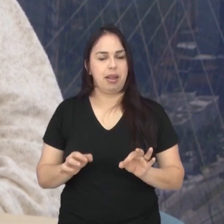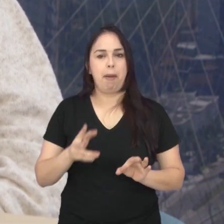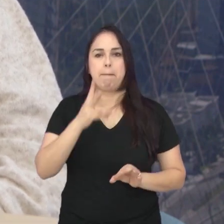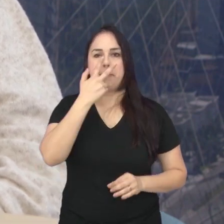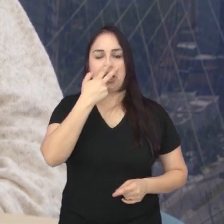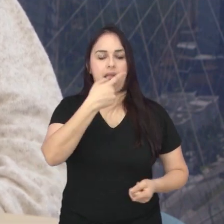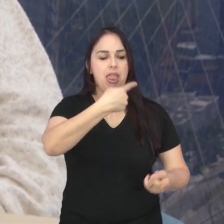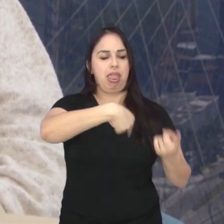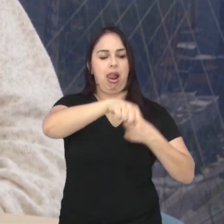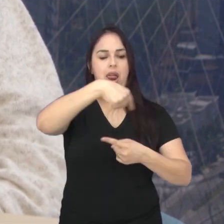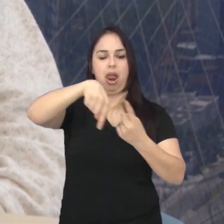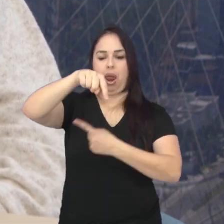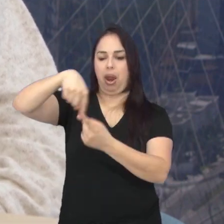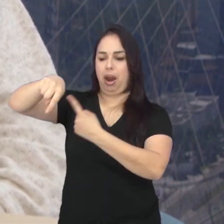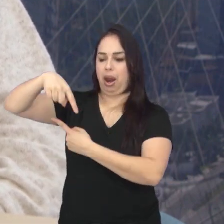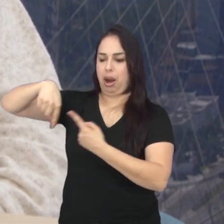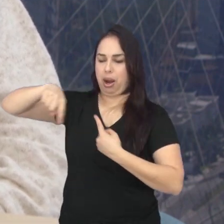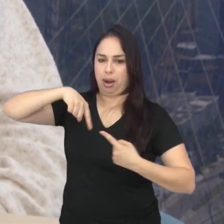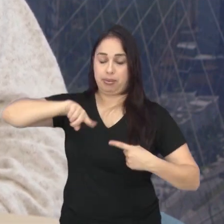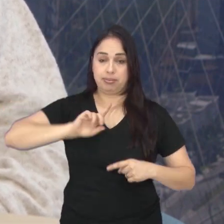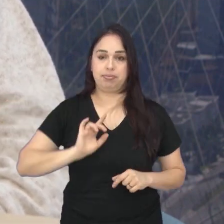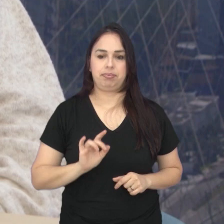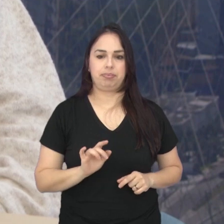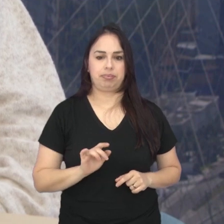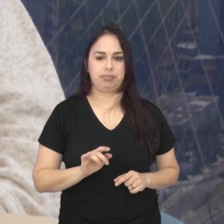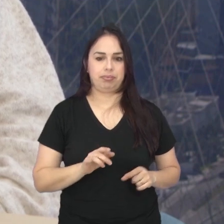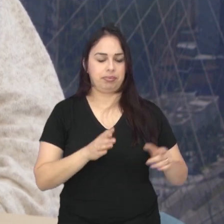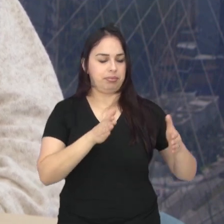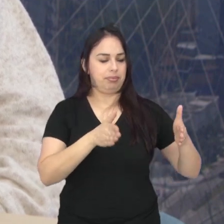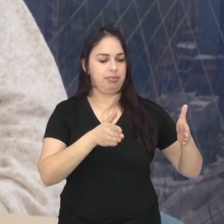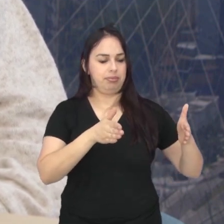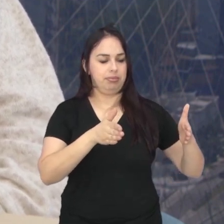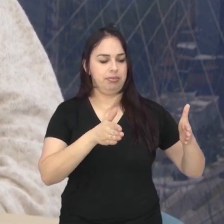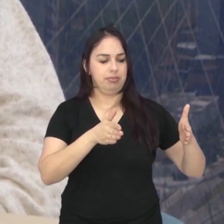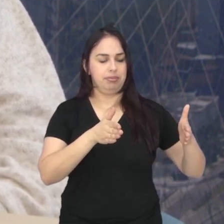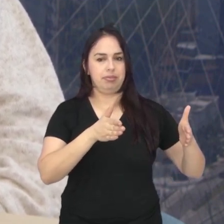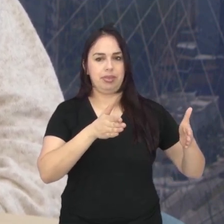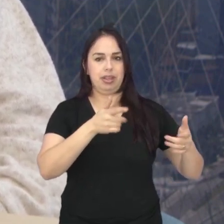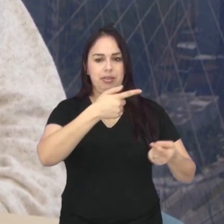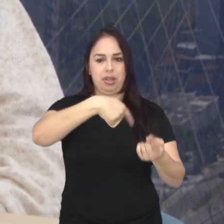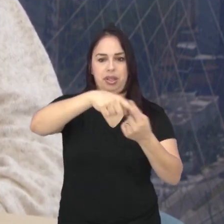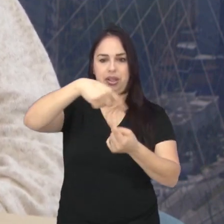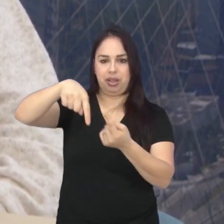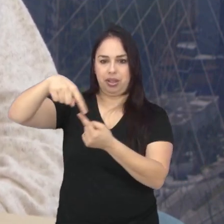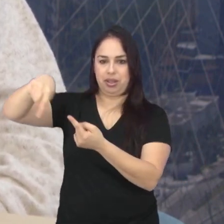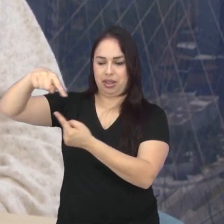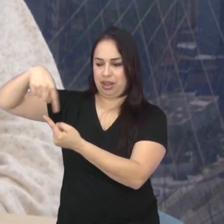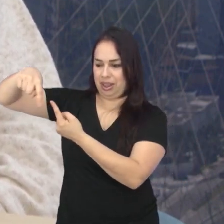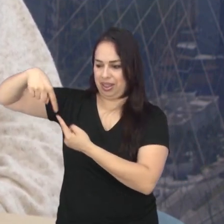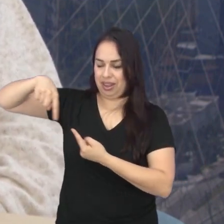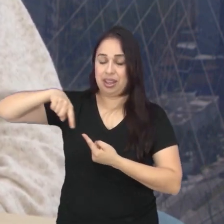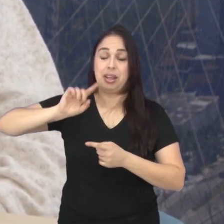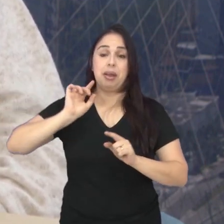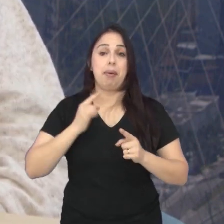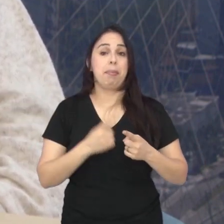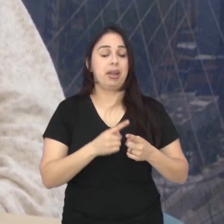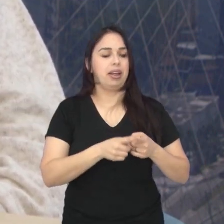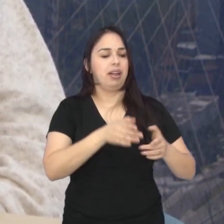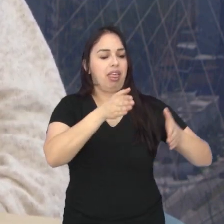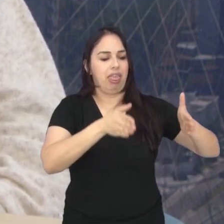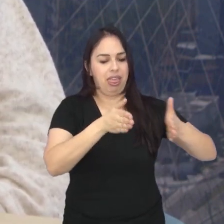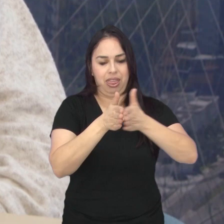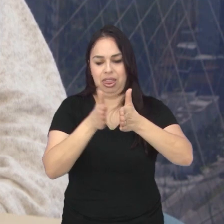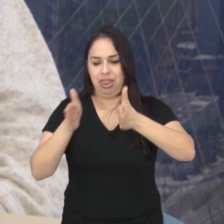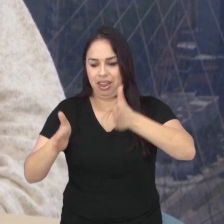de violência doméstica, né? Porque o ciclo dá a impressão que é algo fechado, enquanto o espiral, porque o que a gente